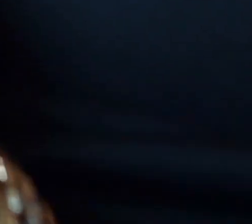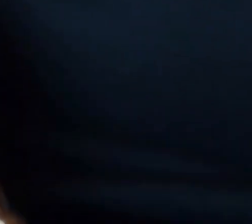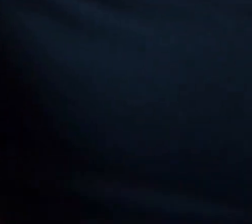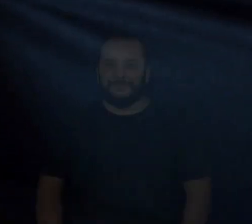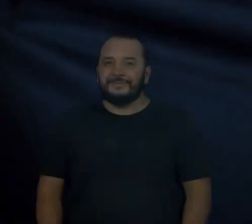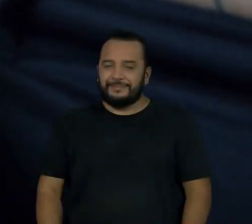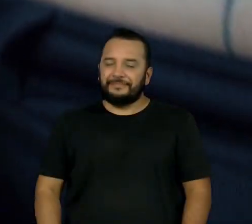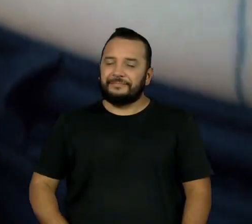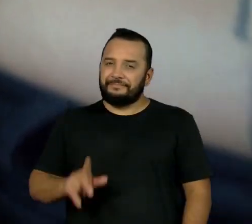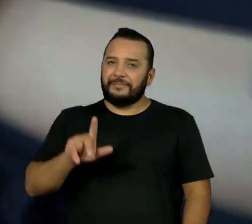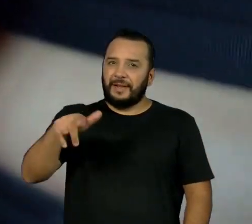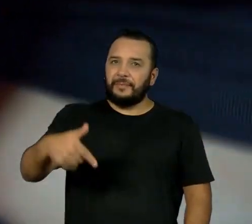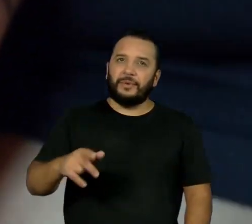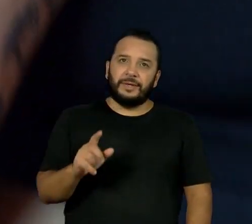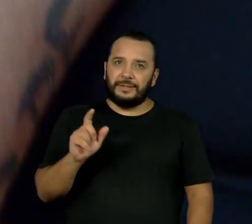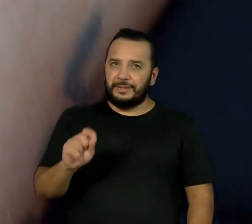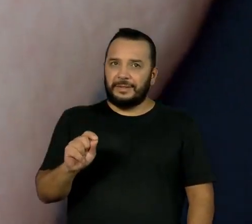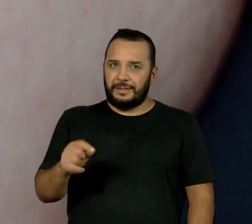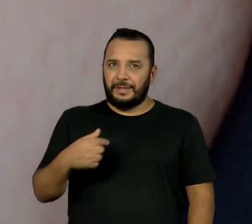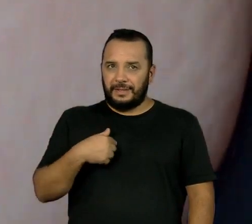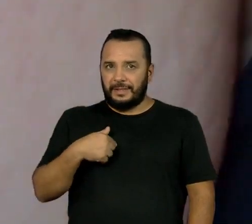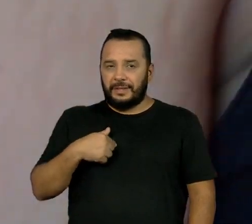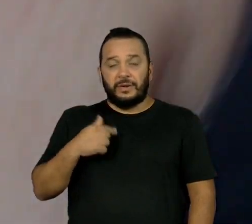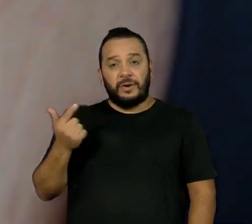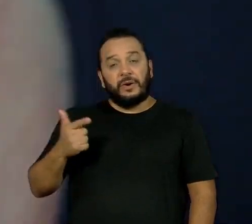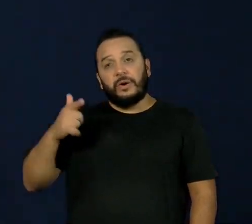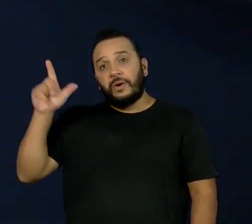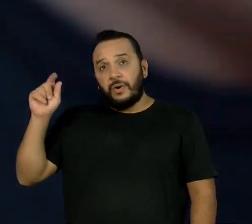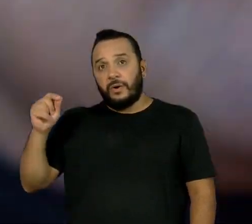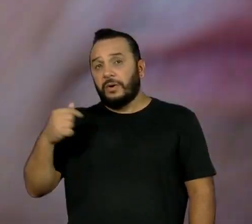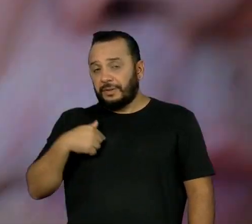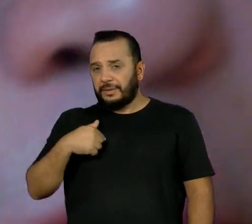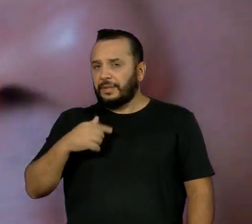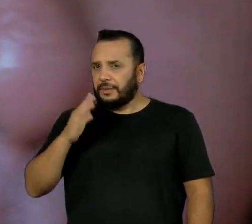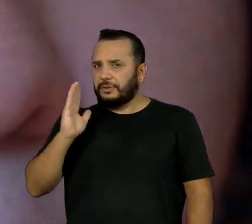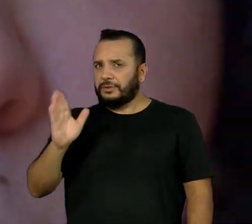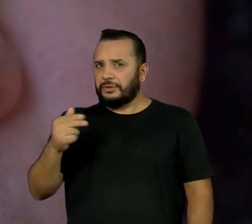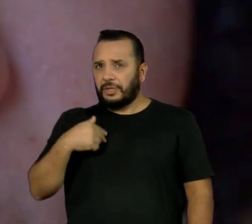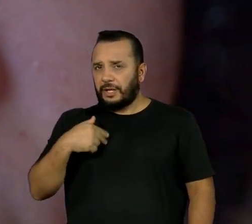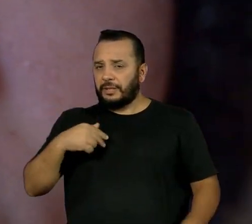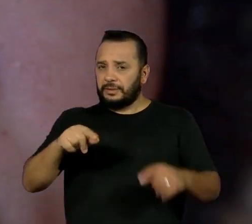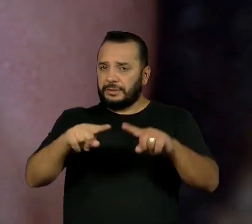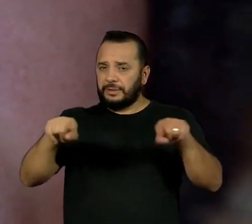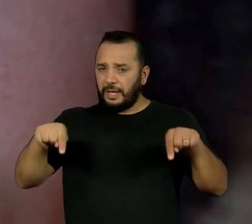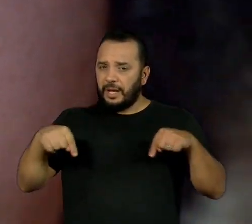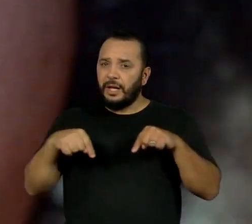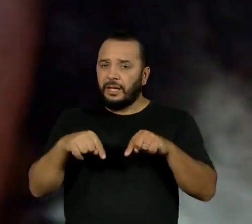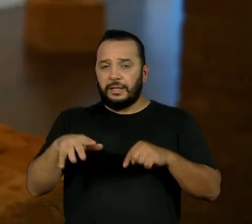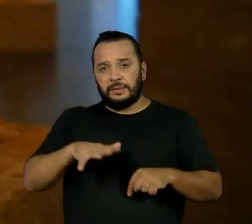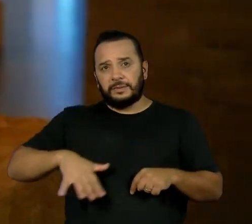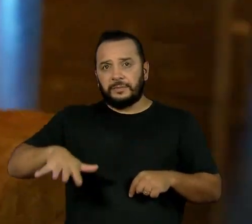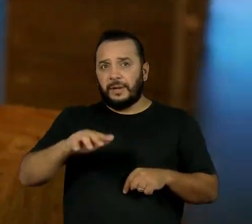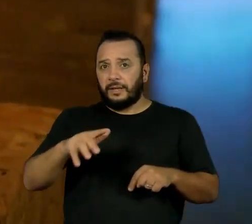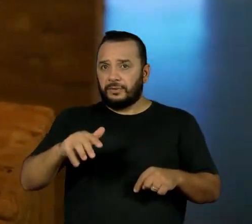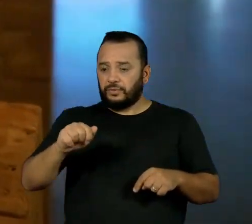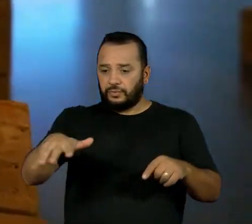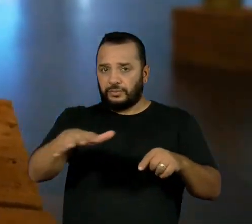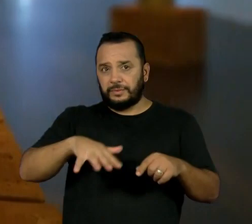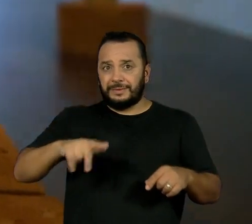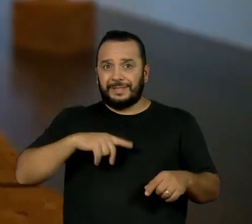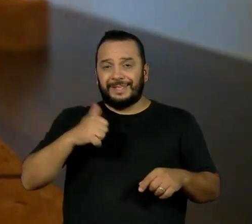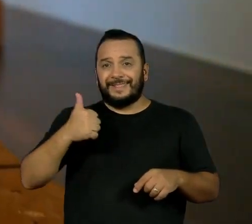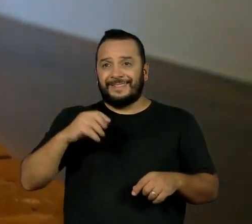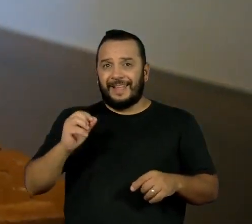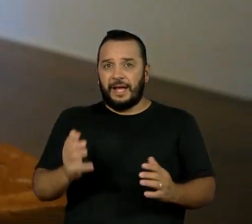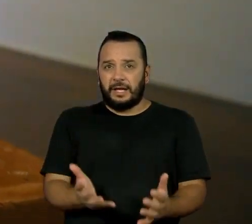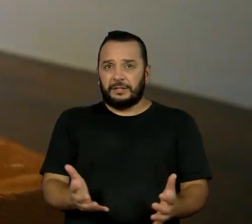Em seguida a gente se volta para uma outra sala contínua no espaço positivo, em que a gente tem 10